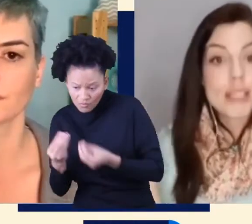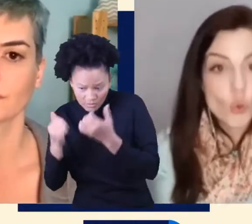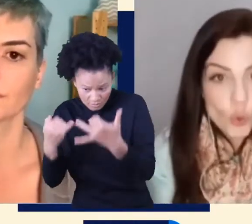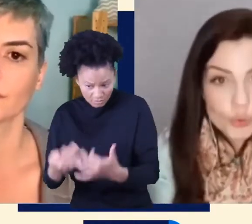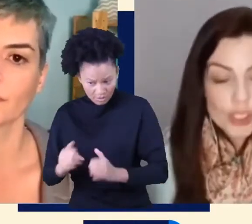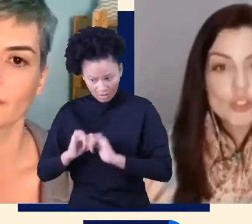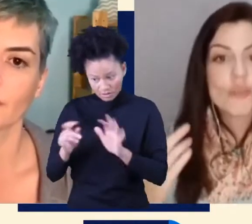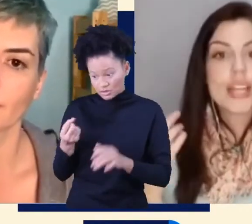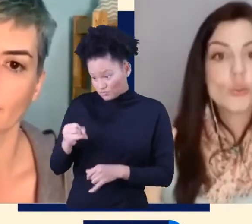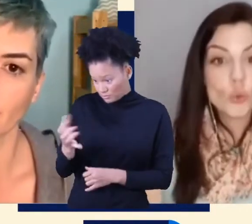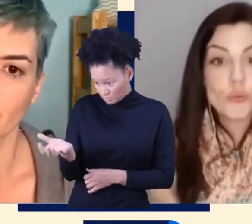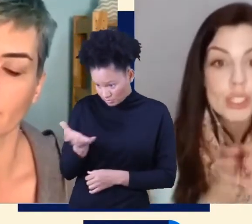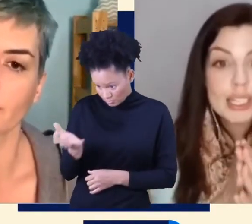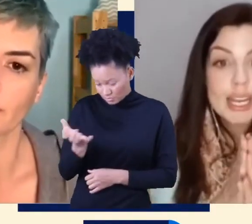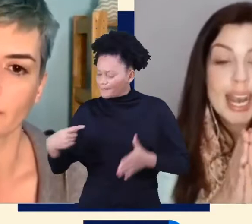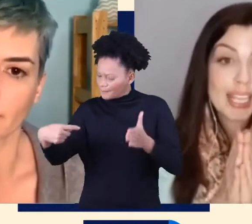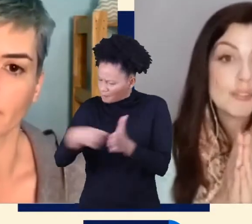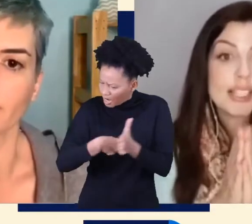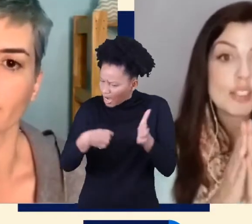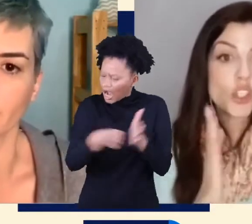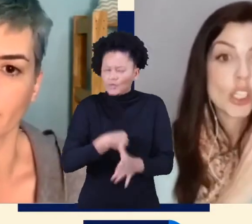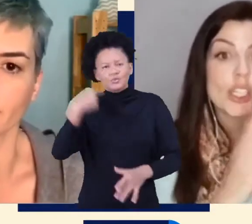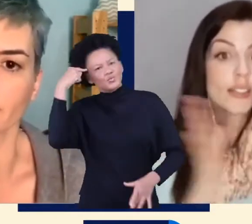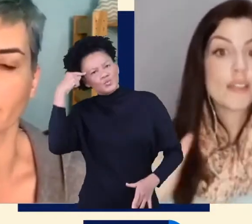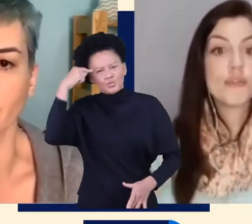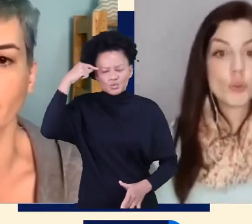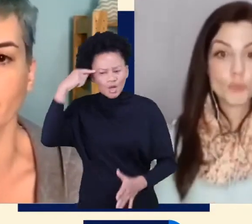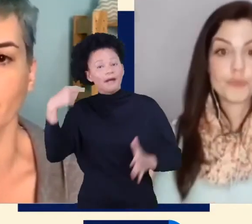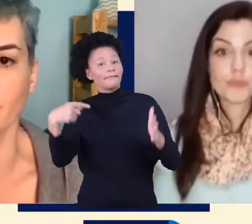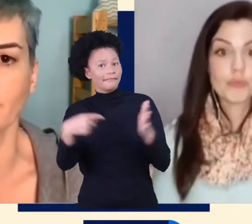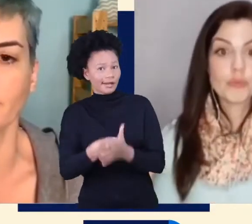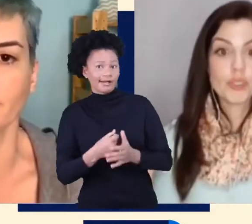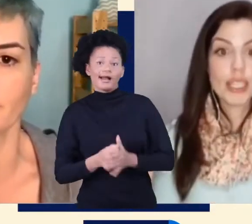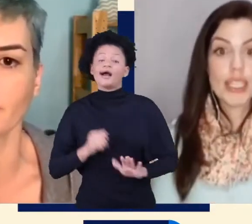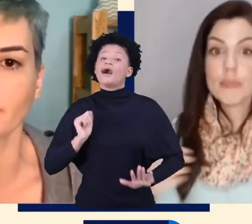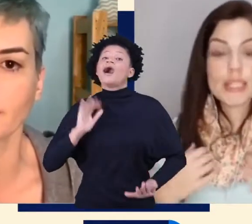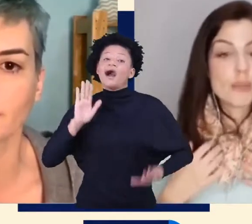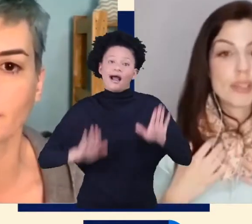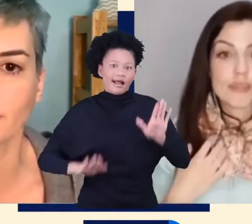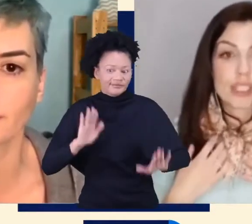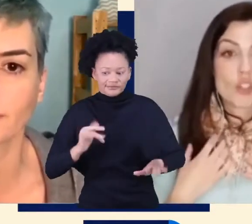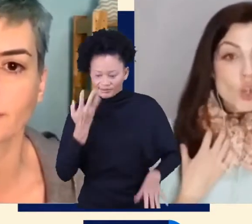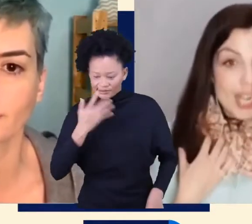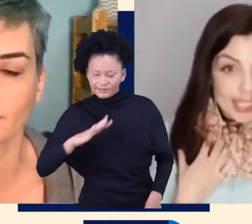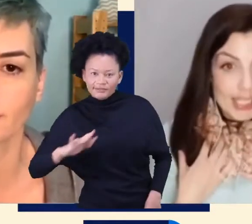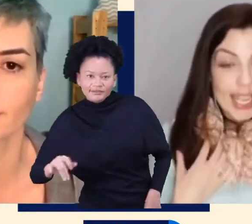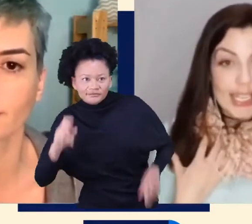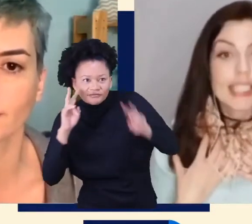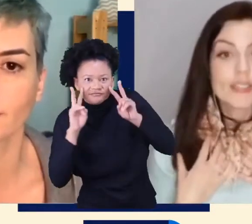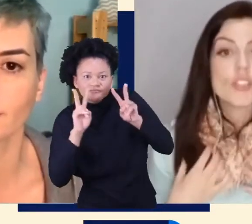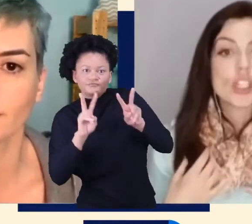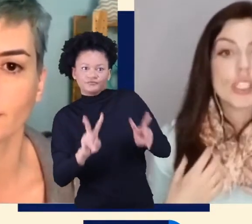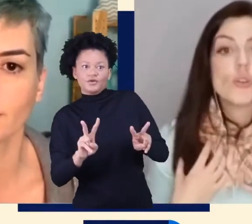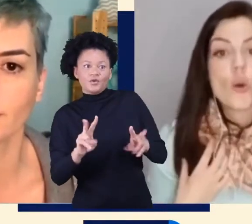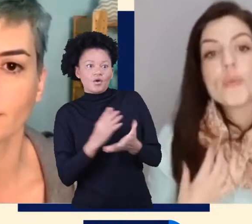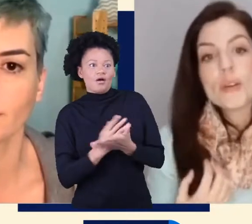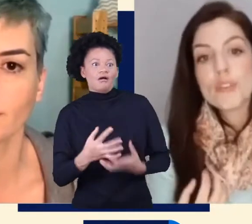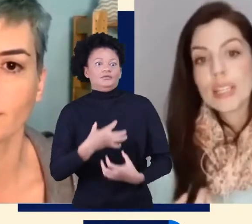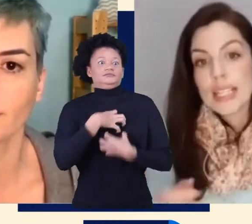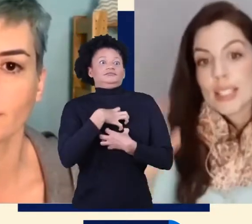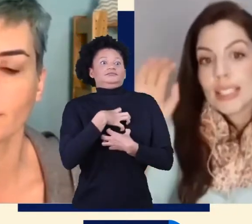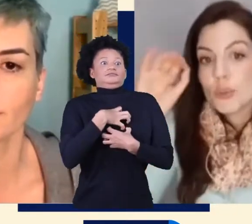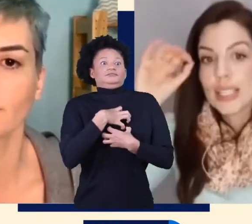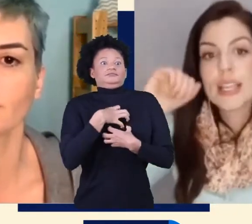quiser, pergunta, se tiver dúvida. Às vezes, gente, a criança viu. Em princípio, ela fica chocada. Ela entende aquilo como